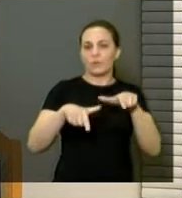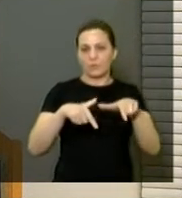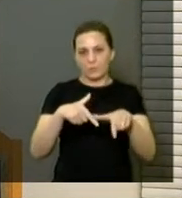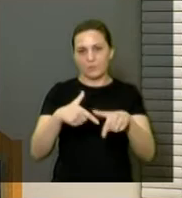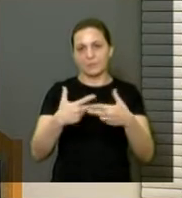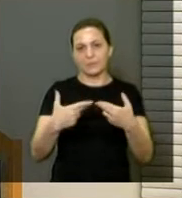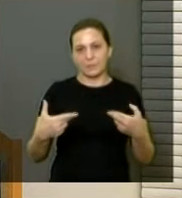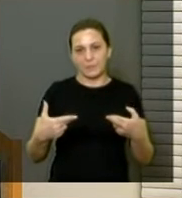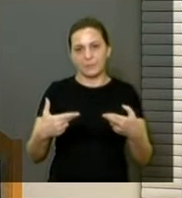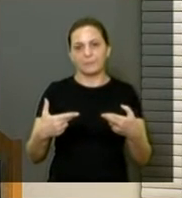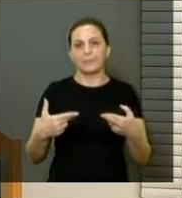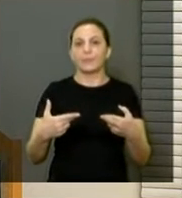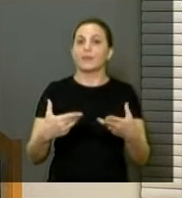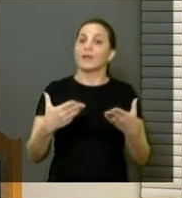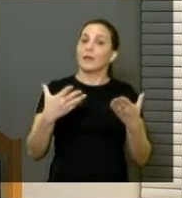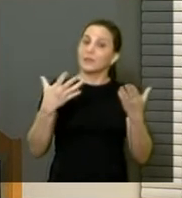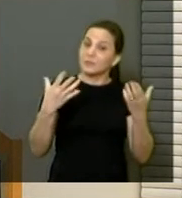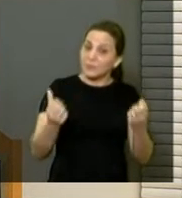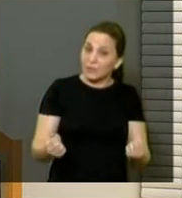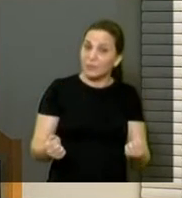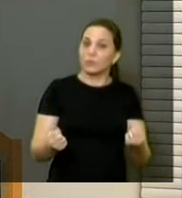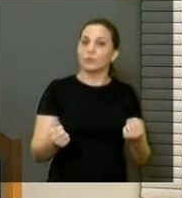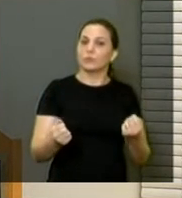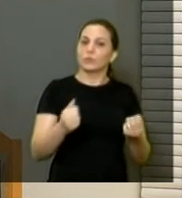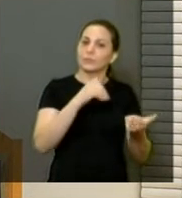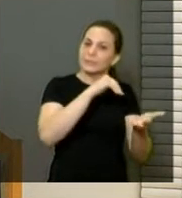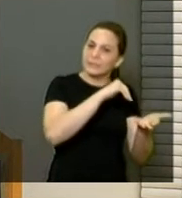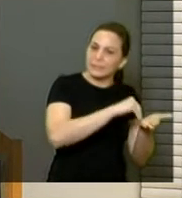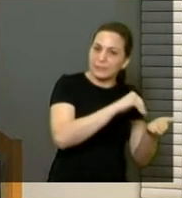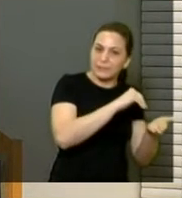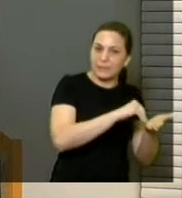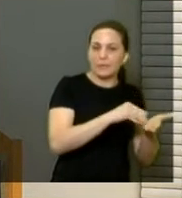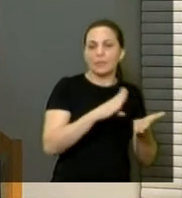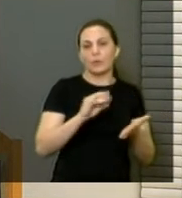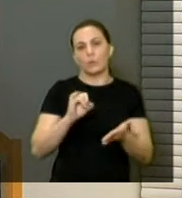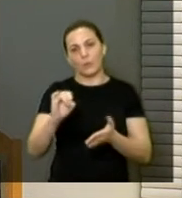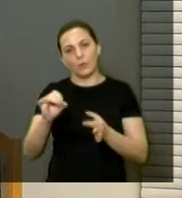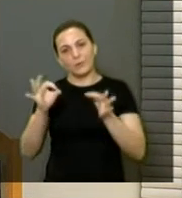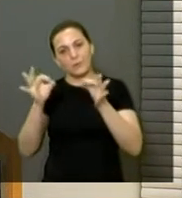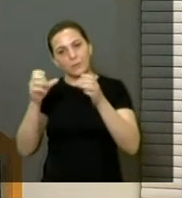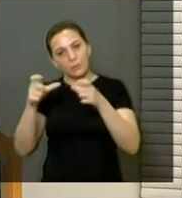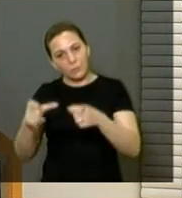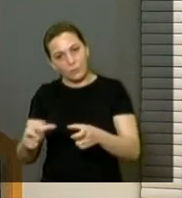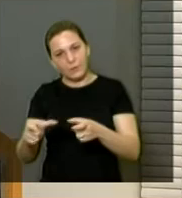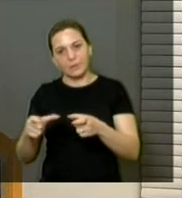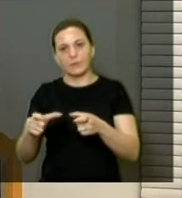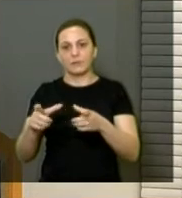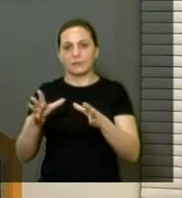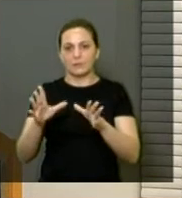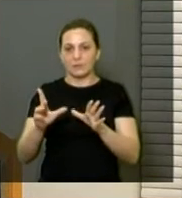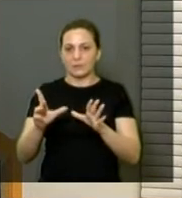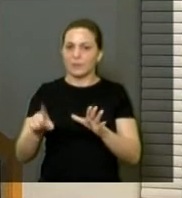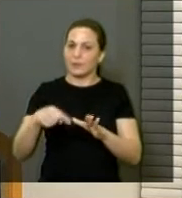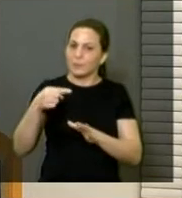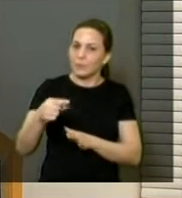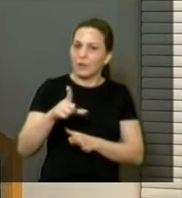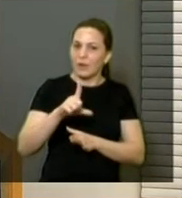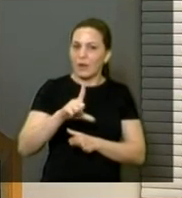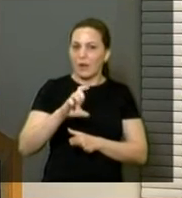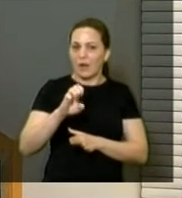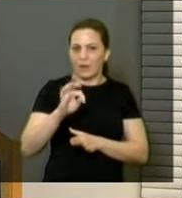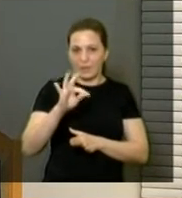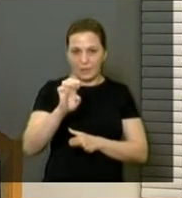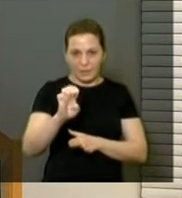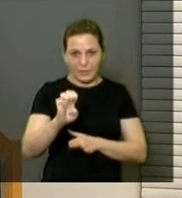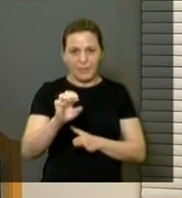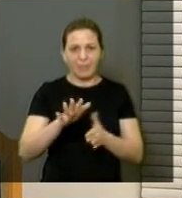conversor aceitamos ficar onde estávamos e em seguida veio leite temos nada contra o